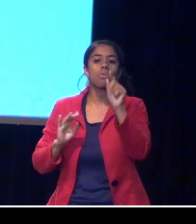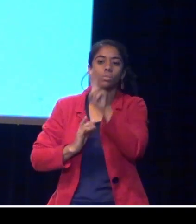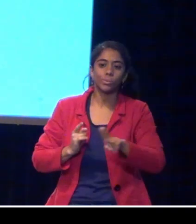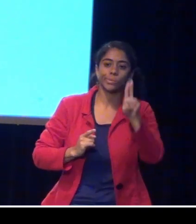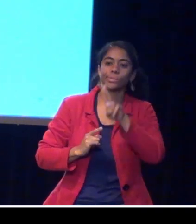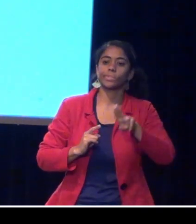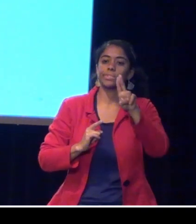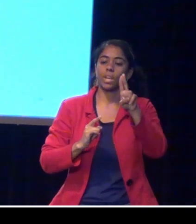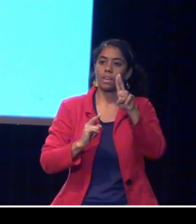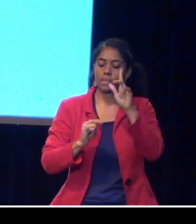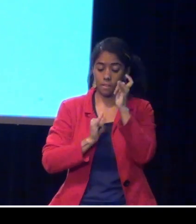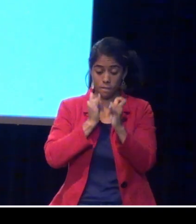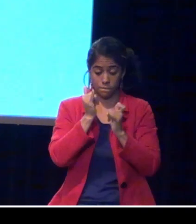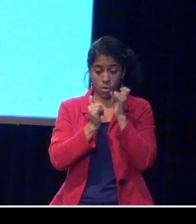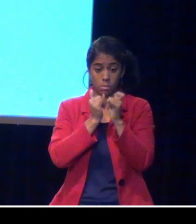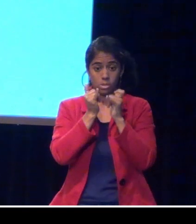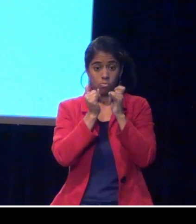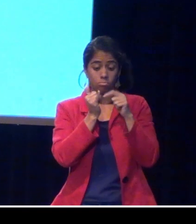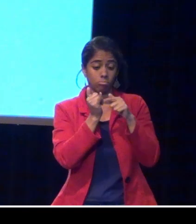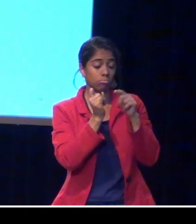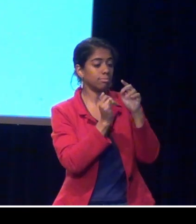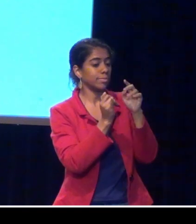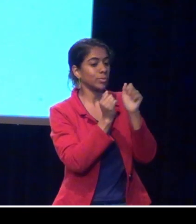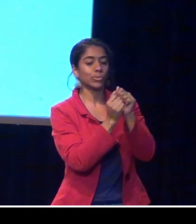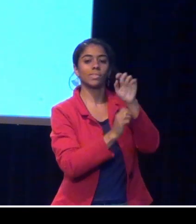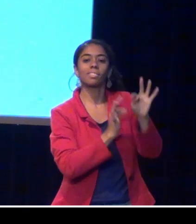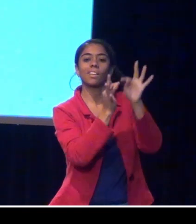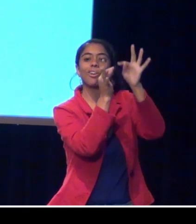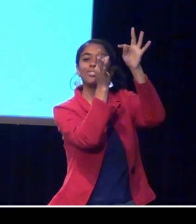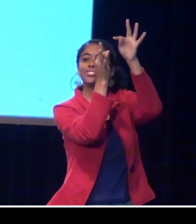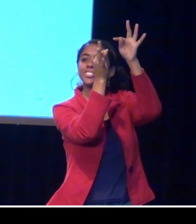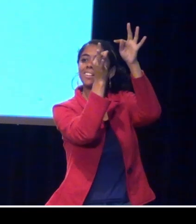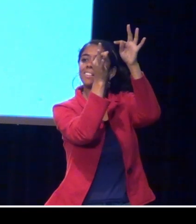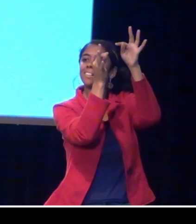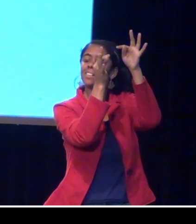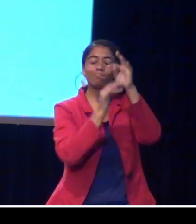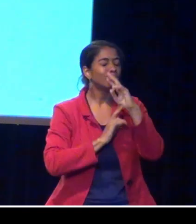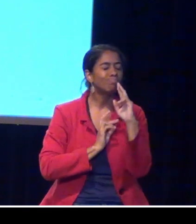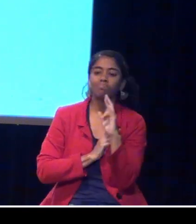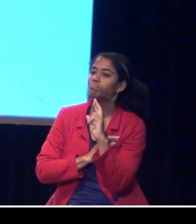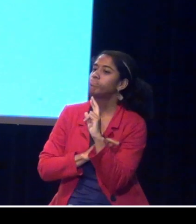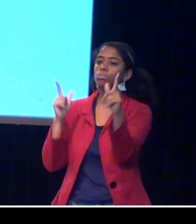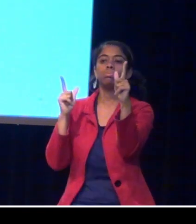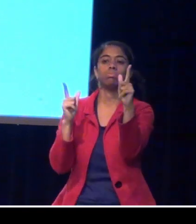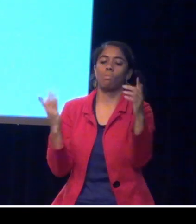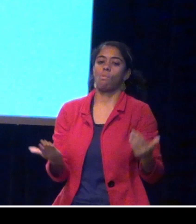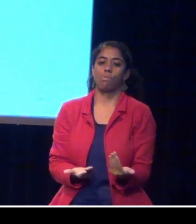papel da informação nesse espaço de comunicação. Ele mudou radicalmente,